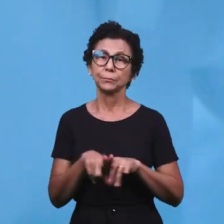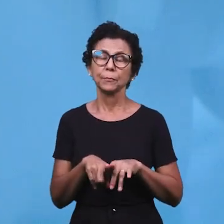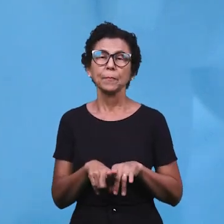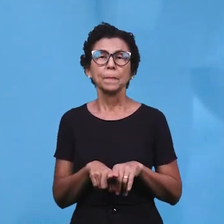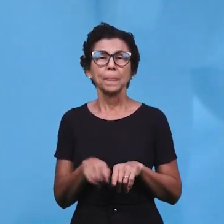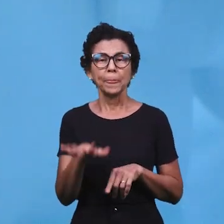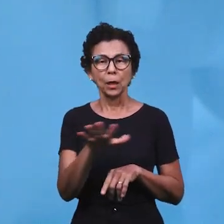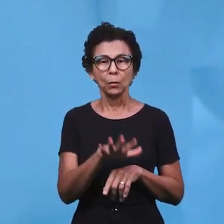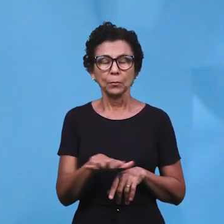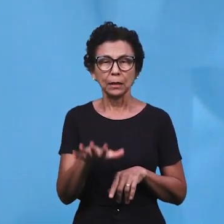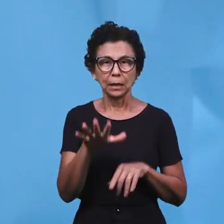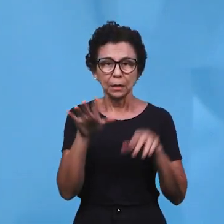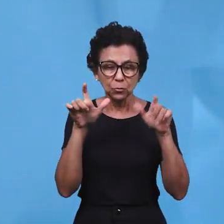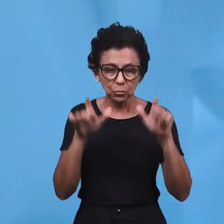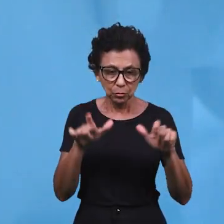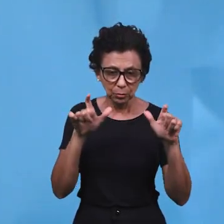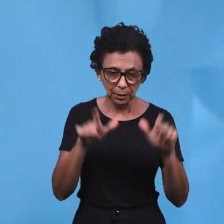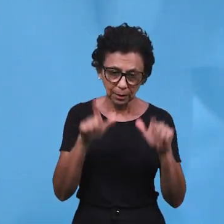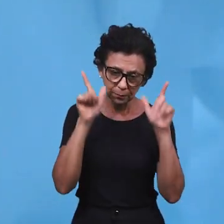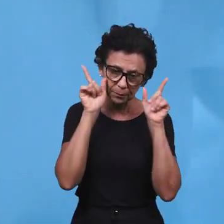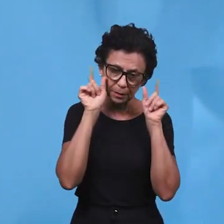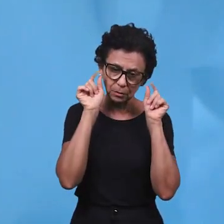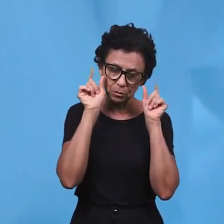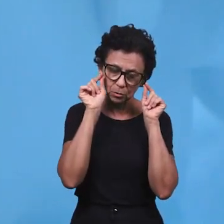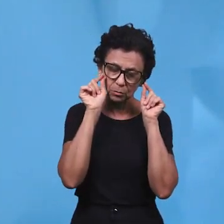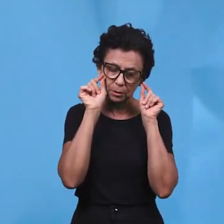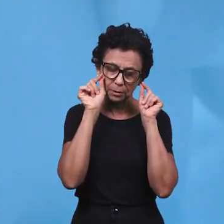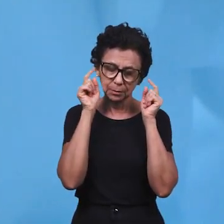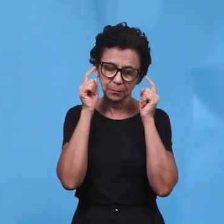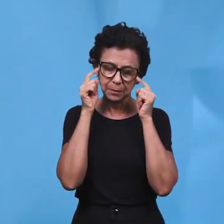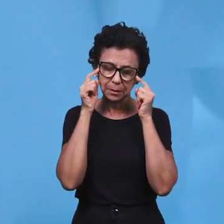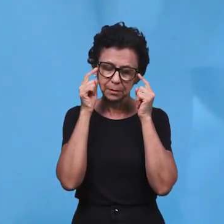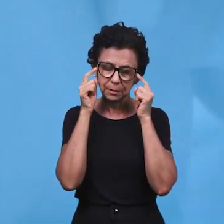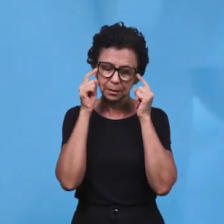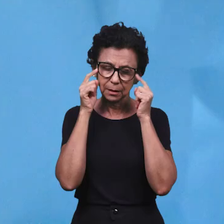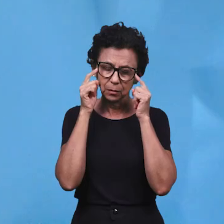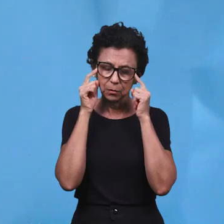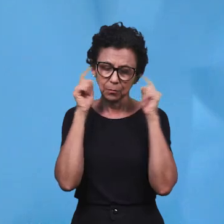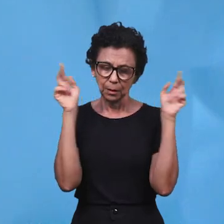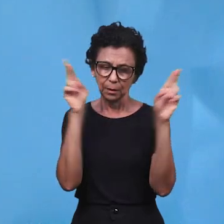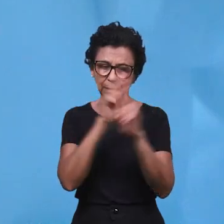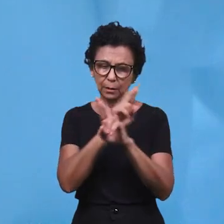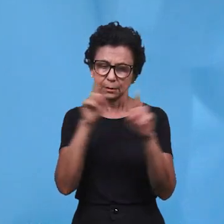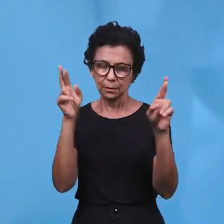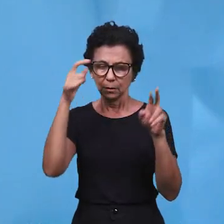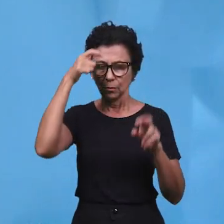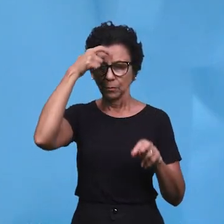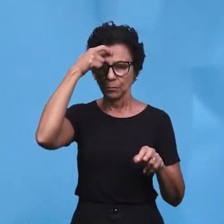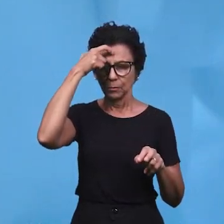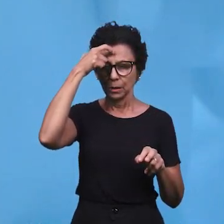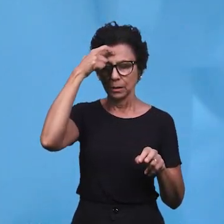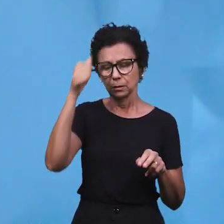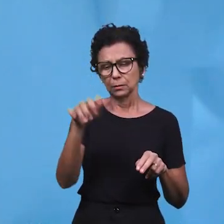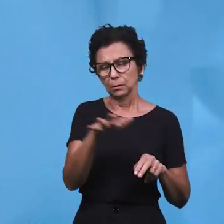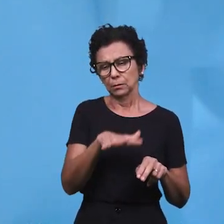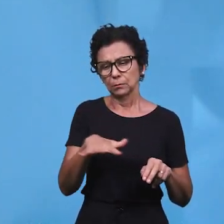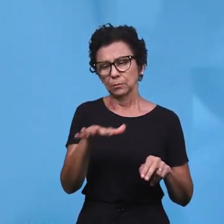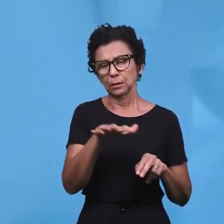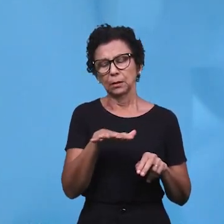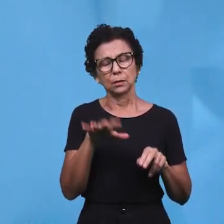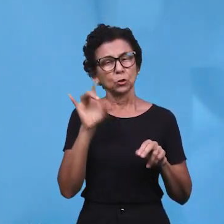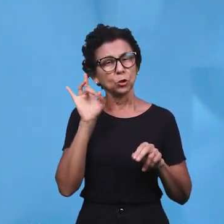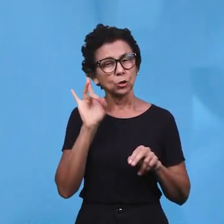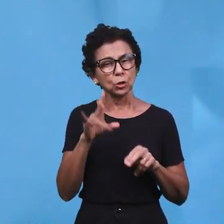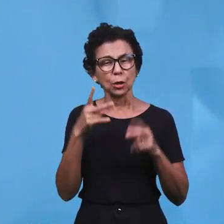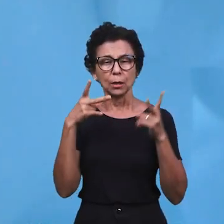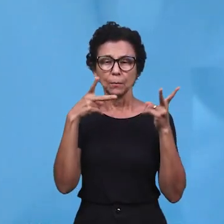o ambiente de sono nosso, tem que ter uma associação cognitiva, uma associação mental, que é o ambiente